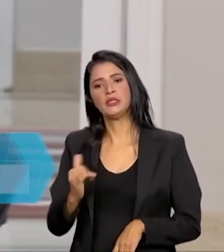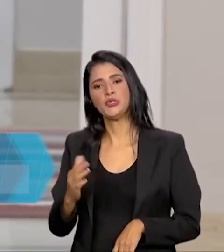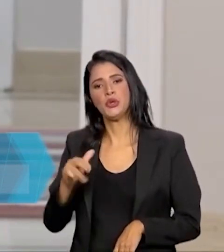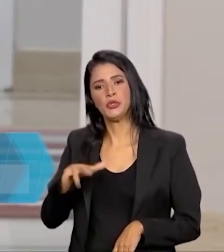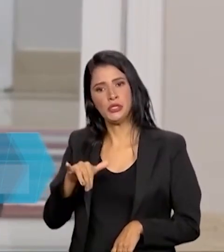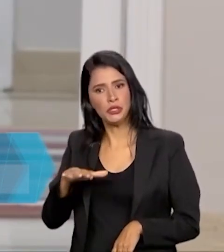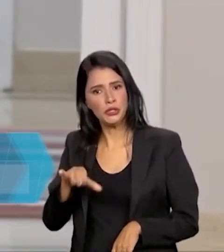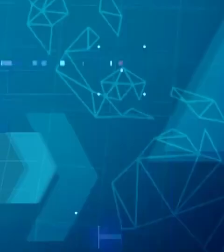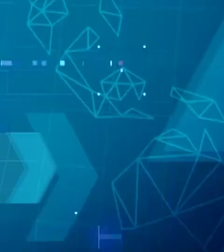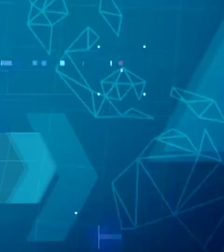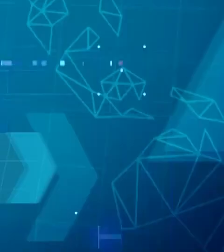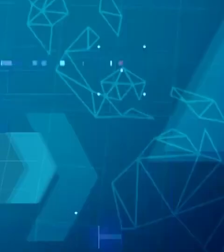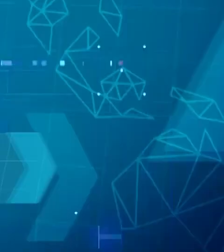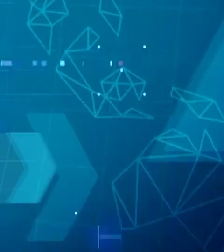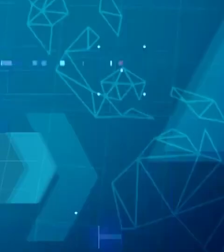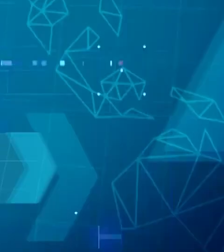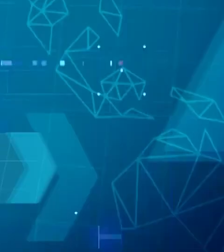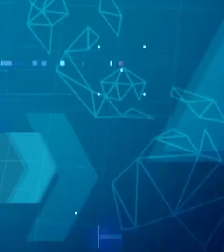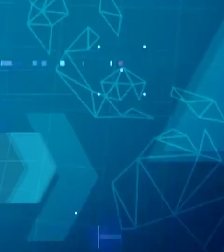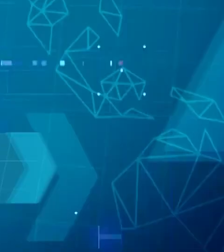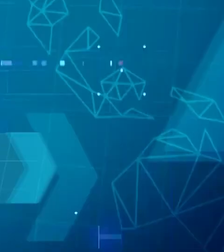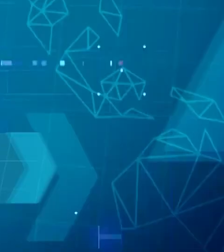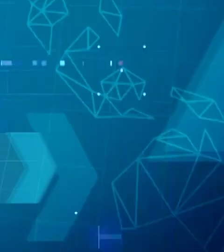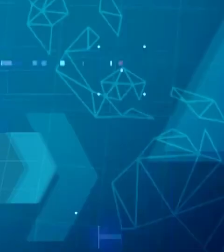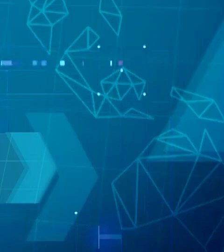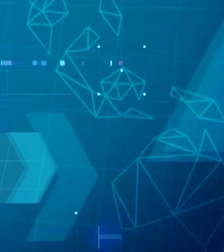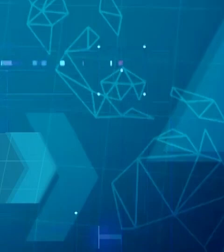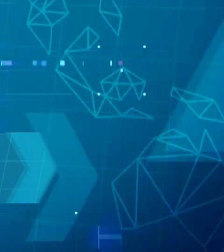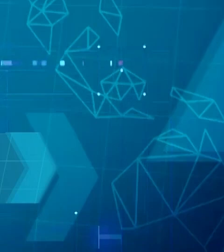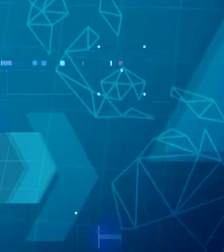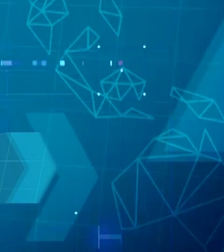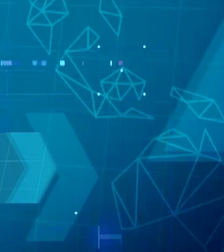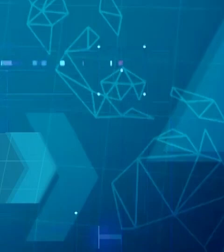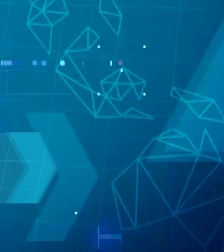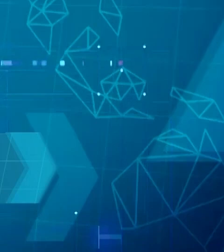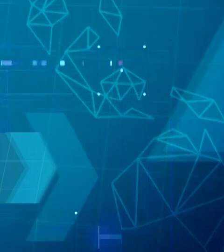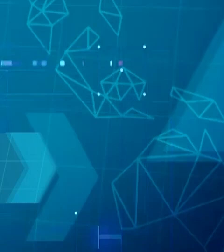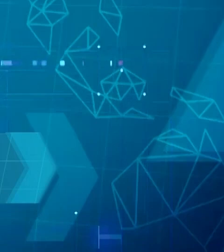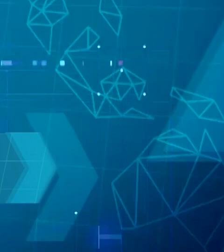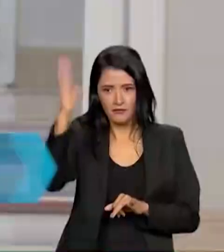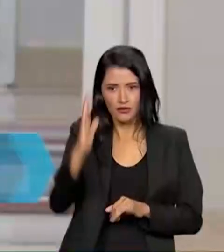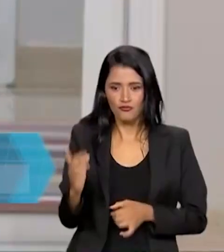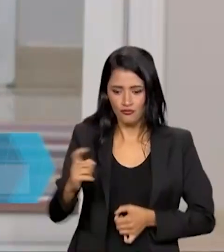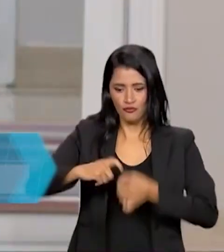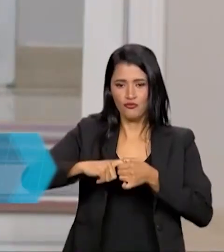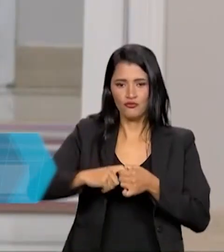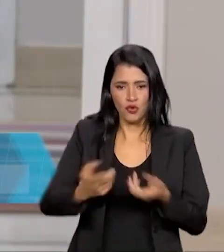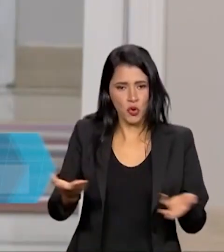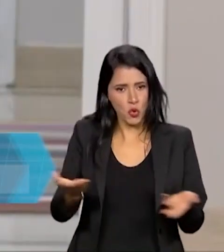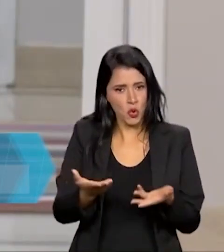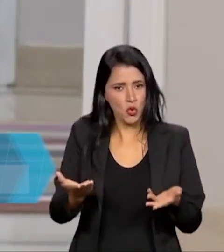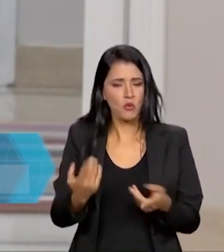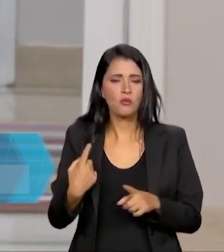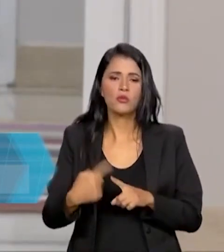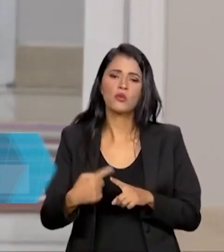do Brasil neste mês o petista passou pela China Portugal e Espanha